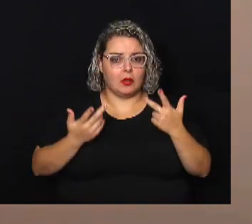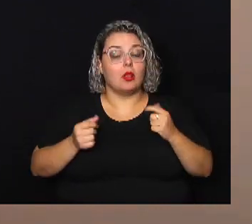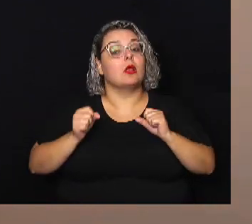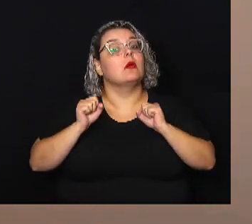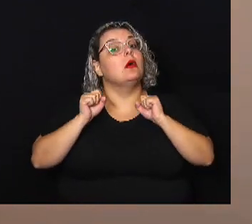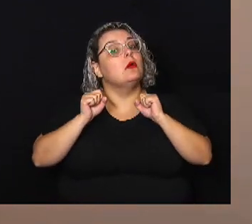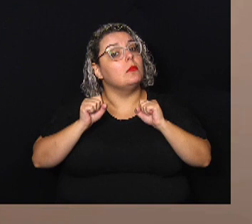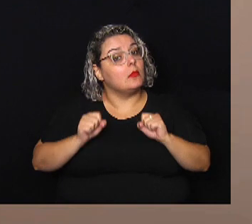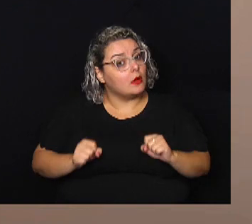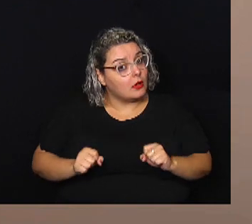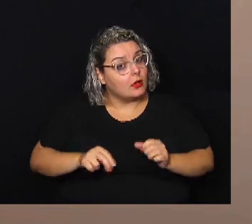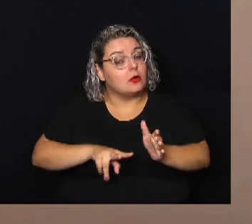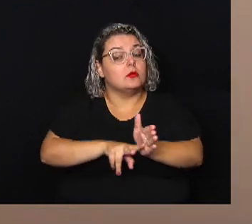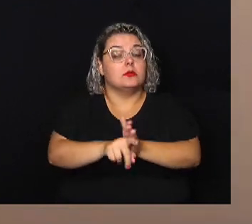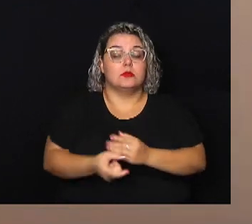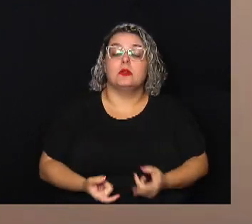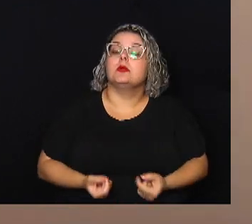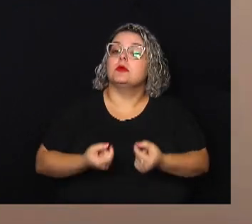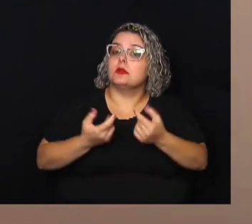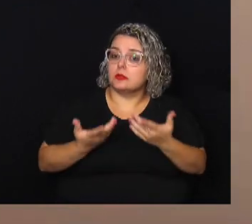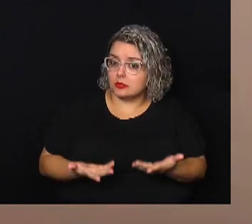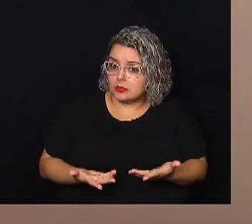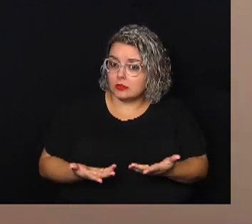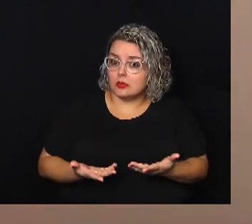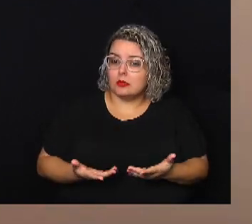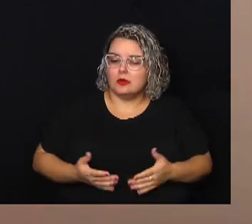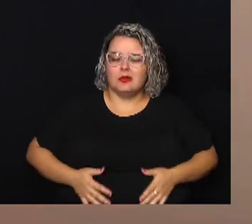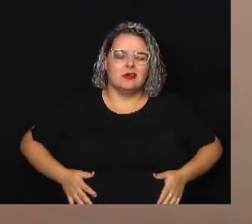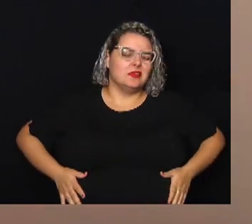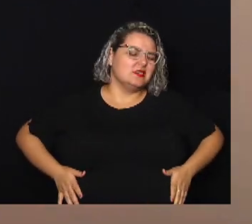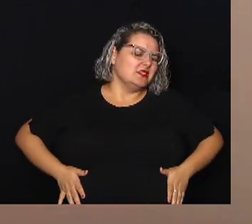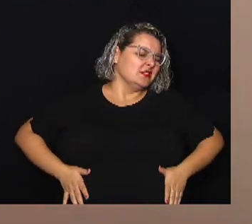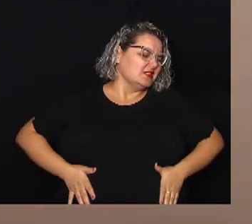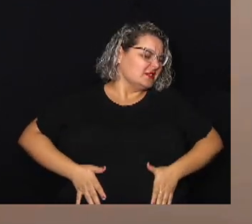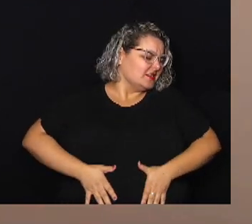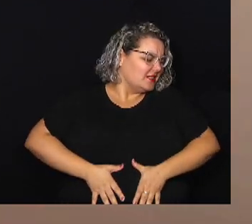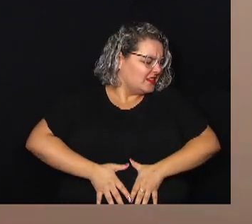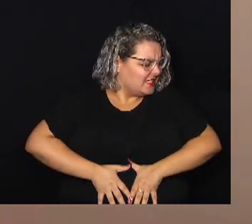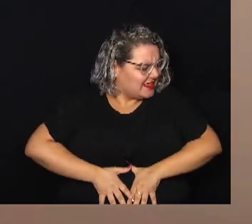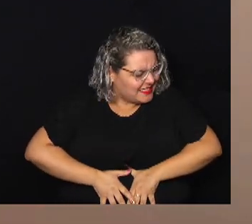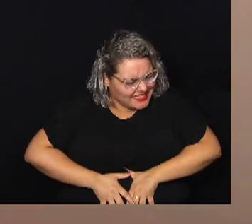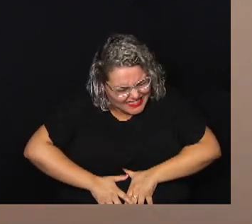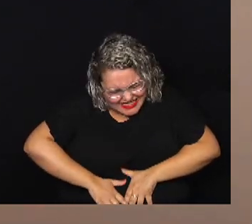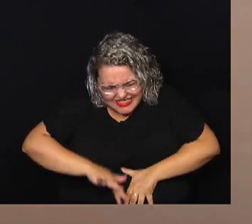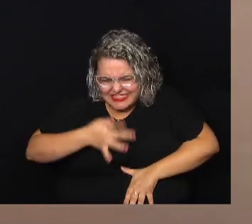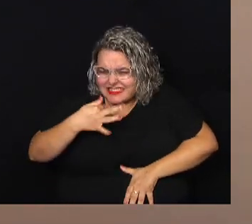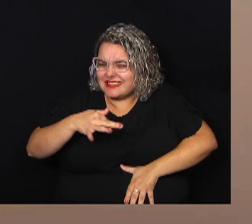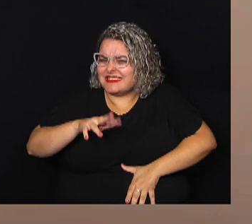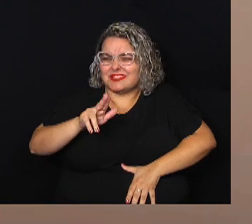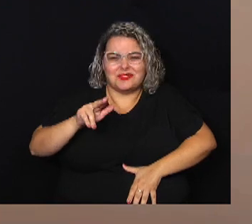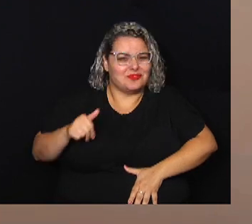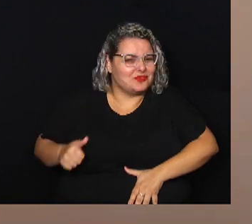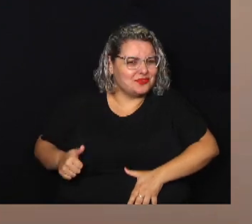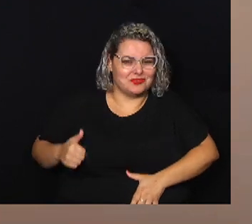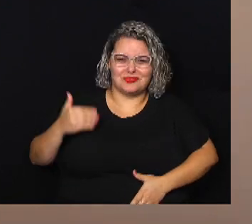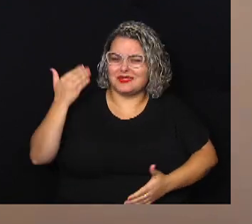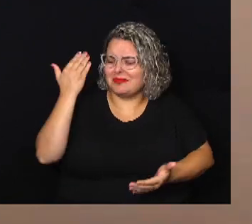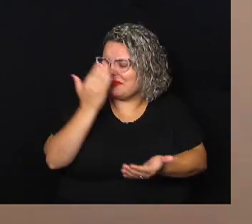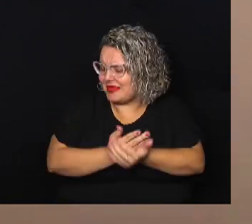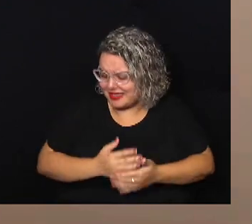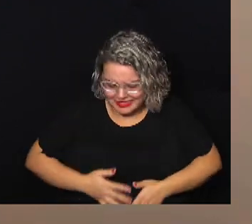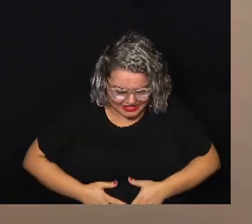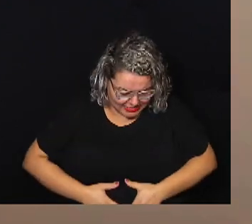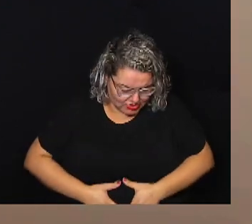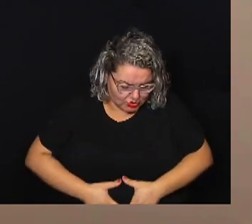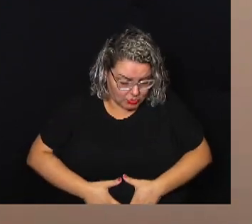o diagnóstico oncológico. Dor abdominal, muita dor na barriga, aquela dor que não passa, uma dor incólica, que